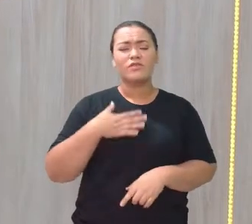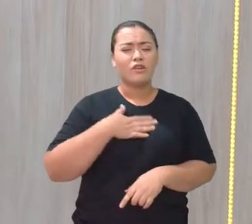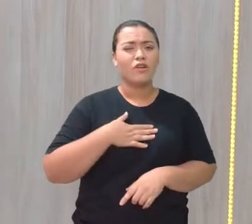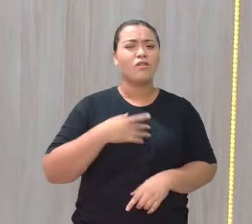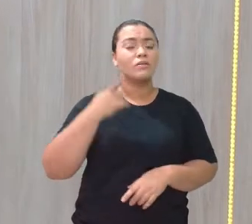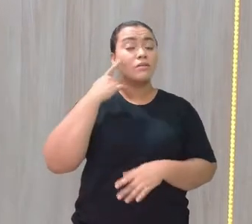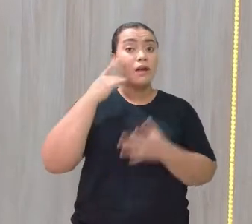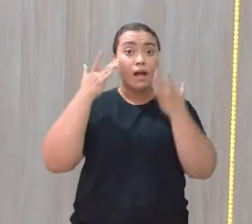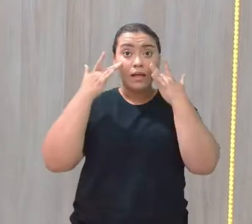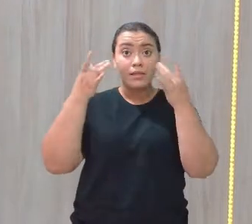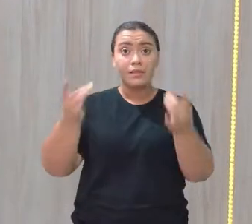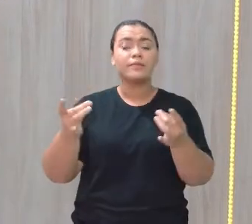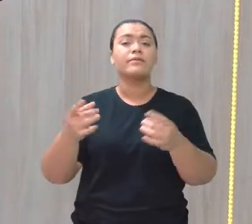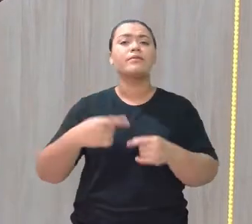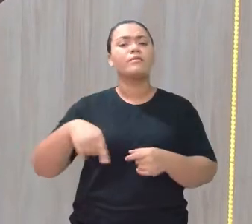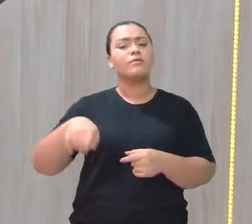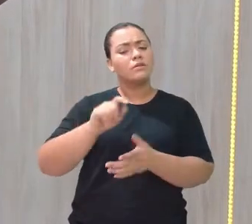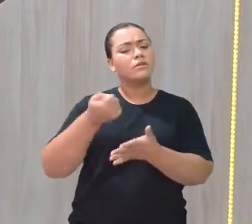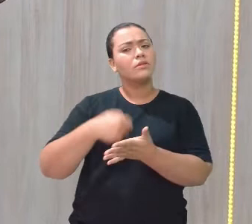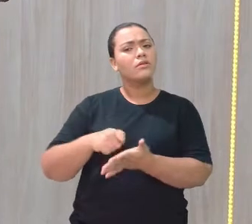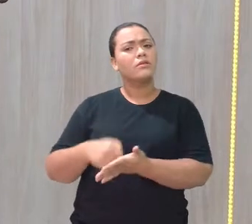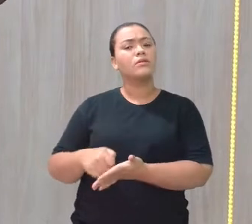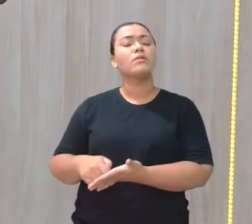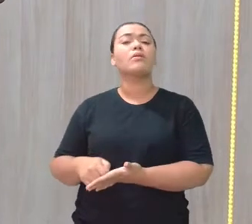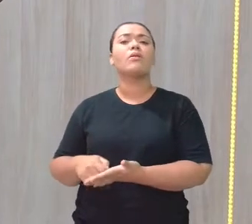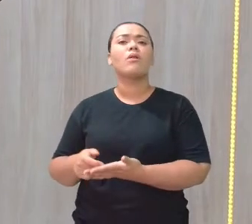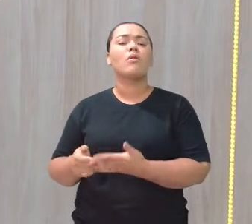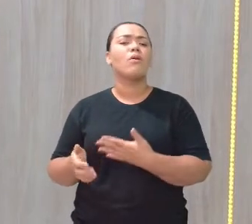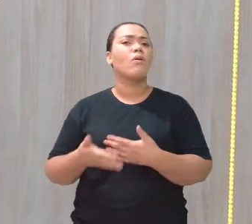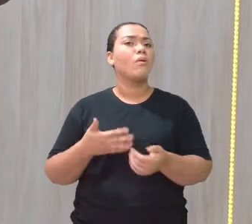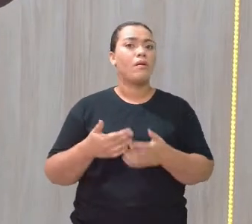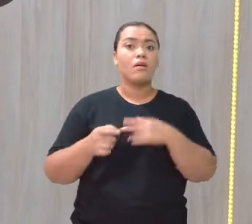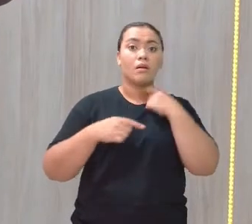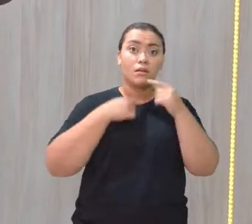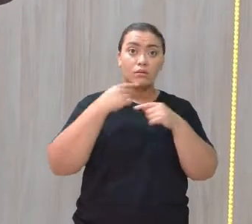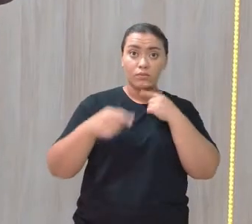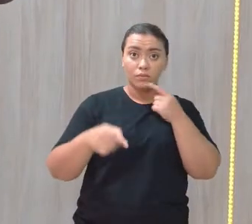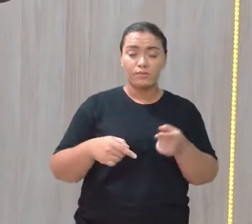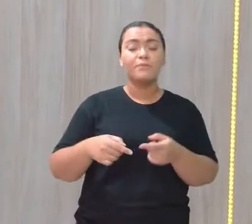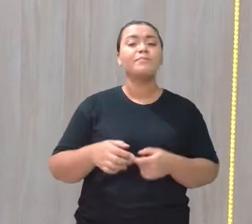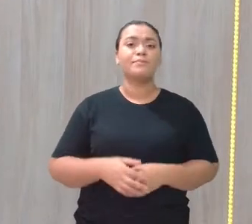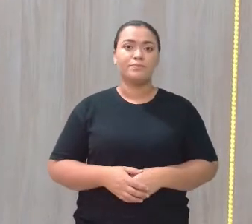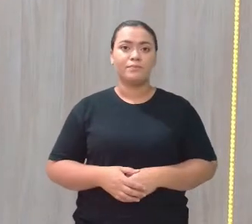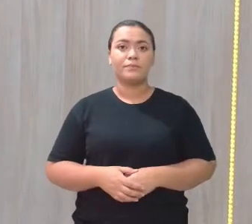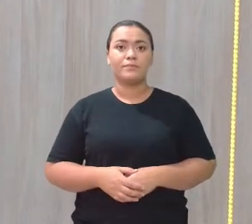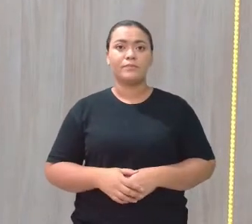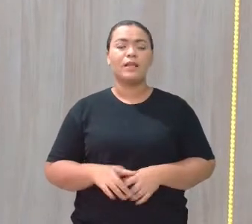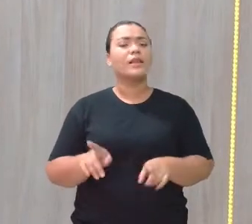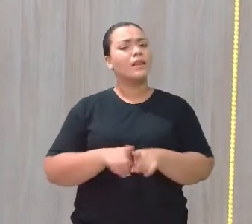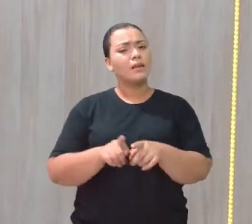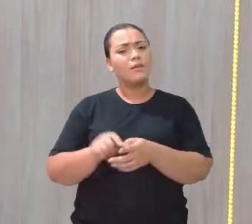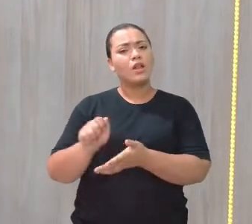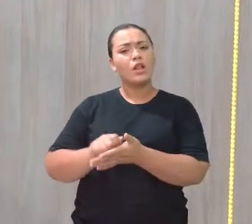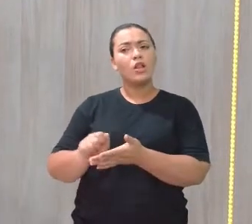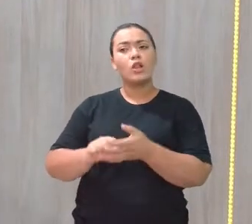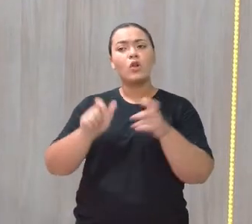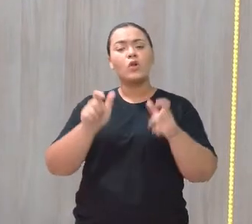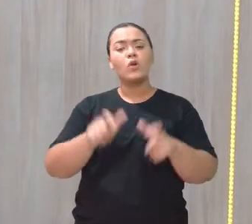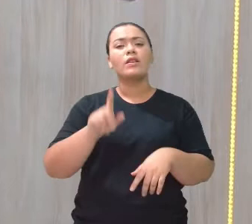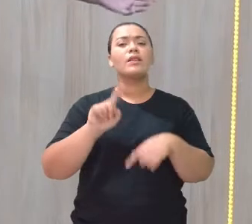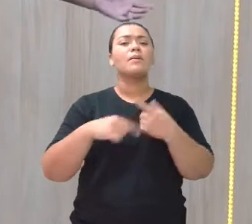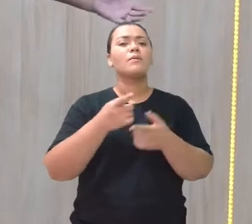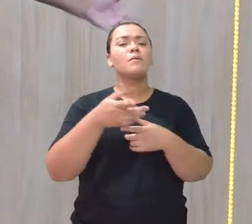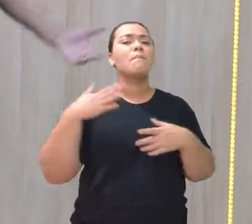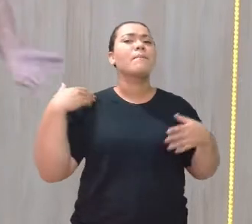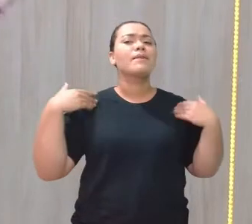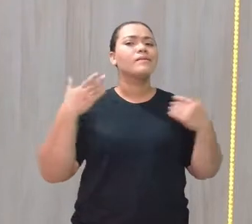atenção, que vocês anotem quaisquer que sejam as dúvidas, que anotem os lugares para vocês